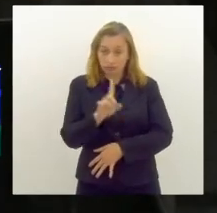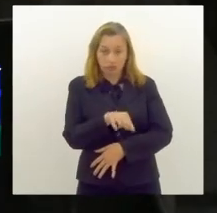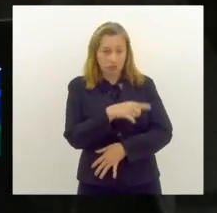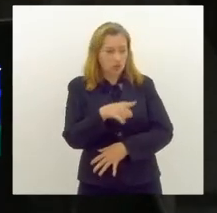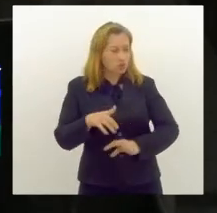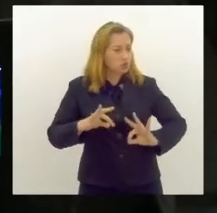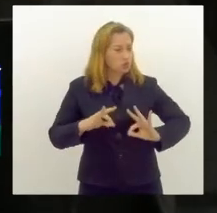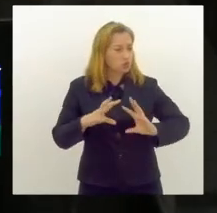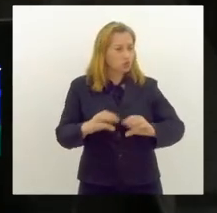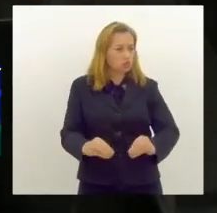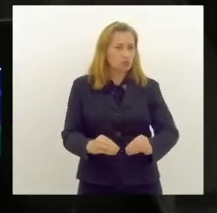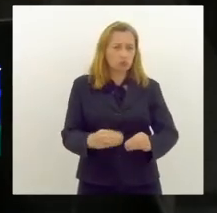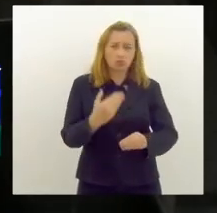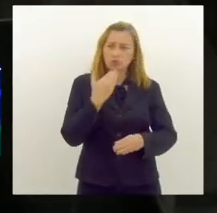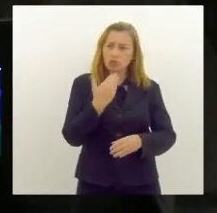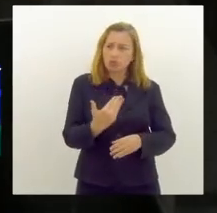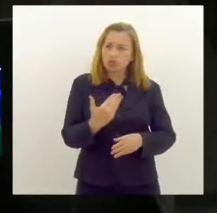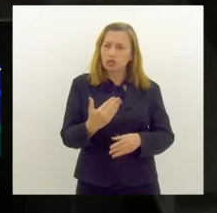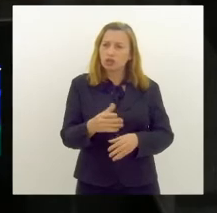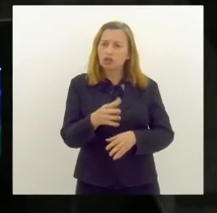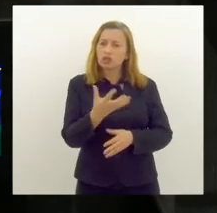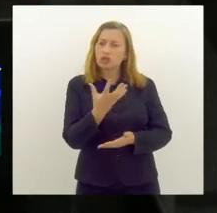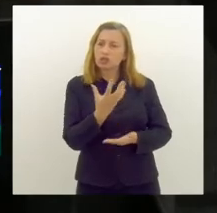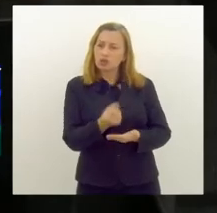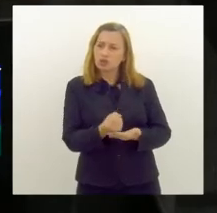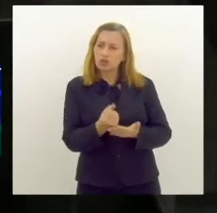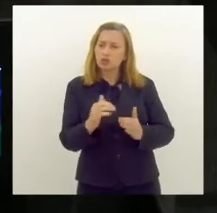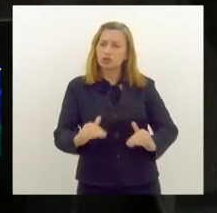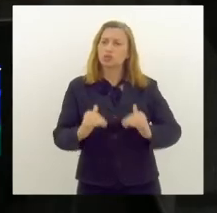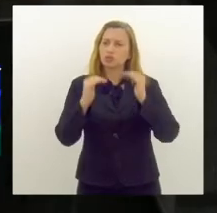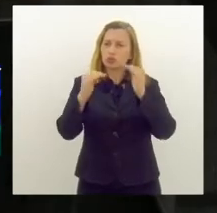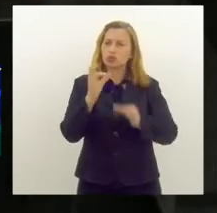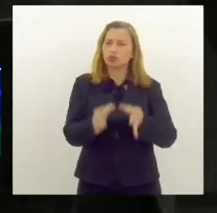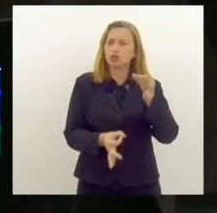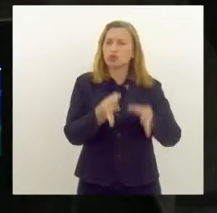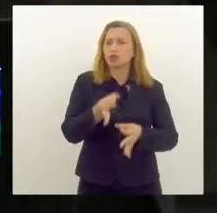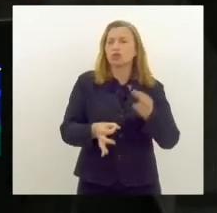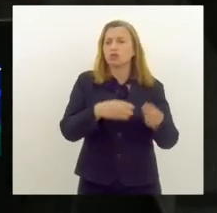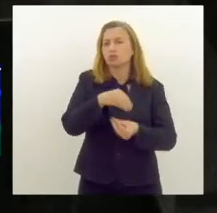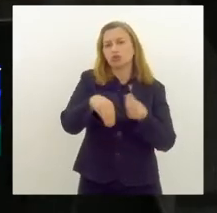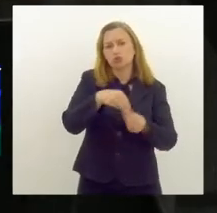os recursos, decidiu o Tribunal Especial Misto